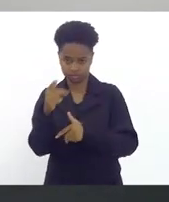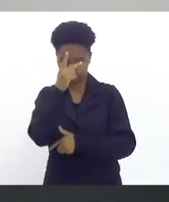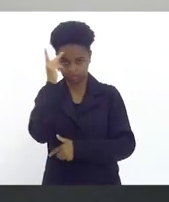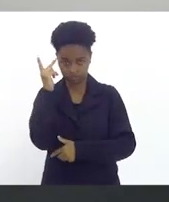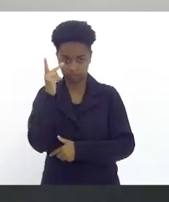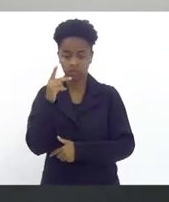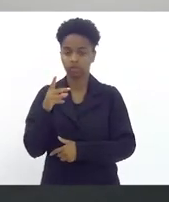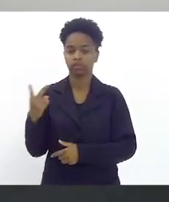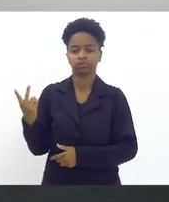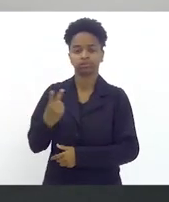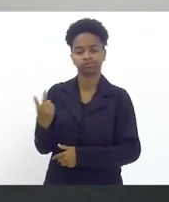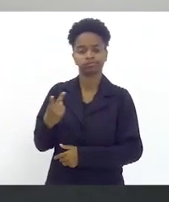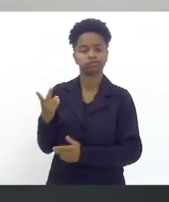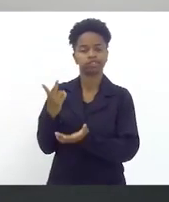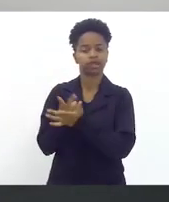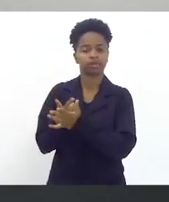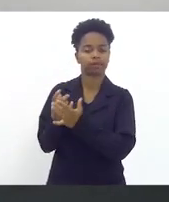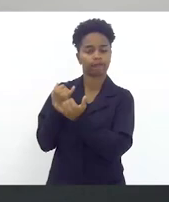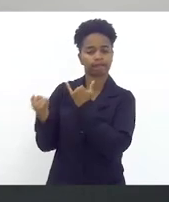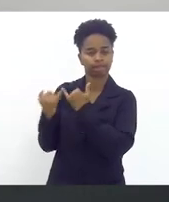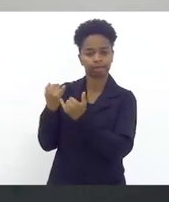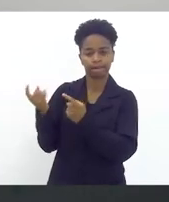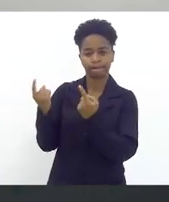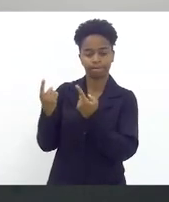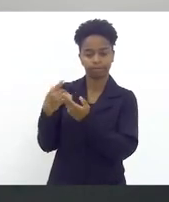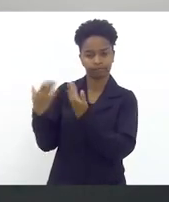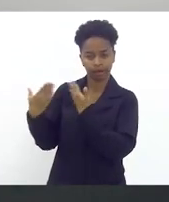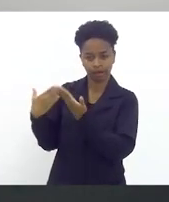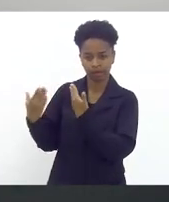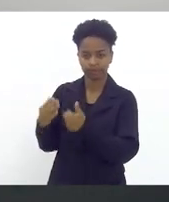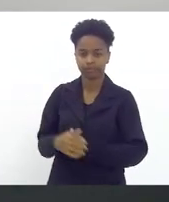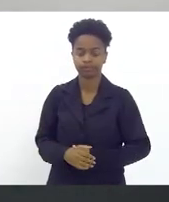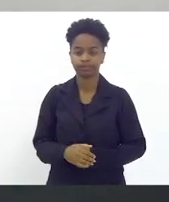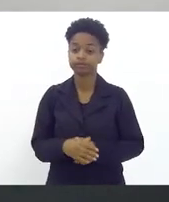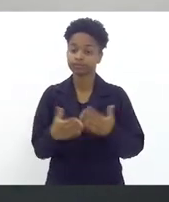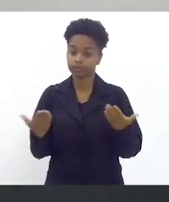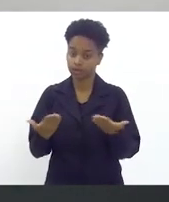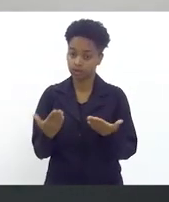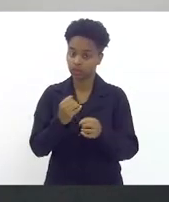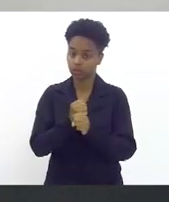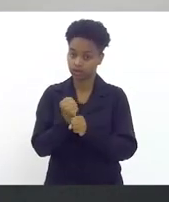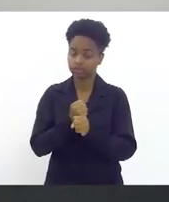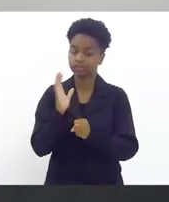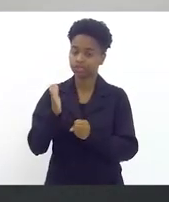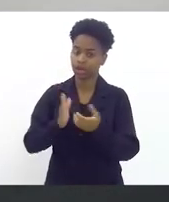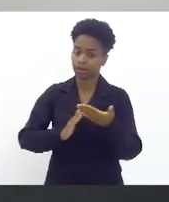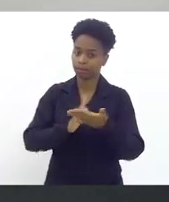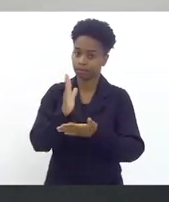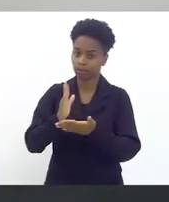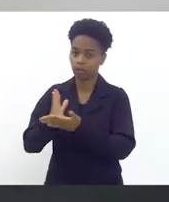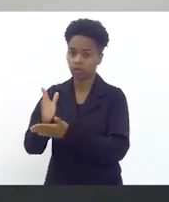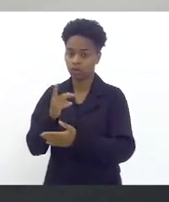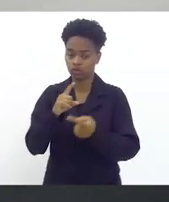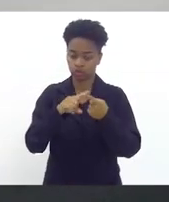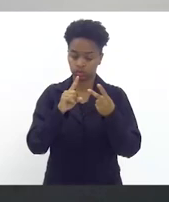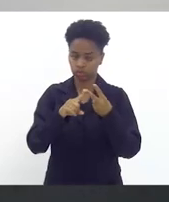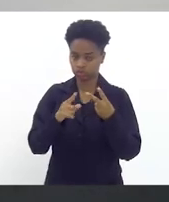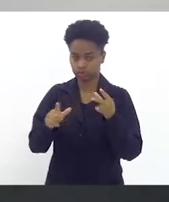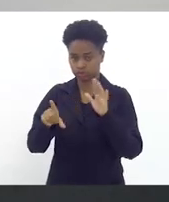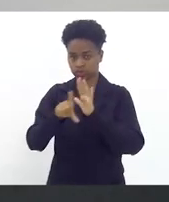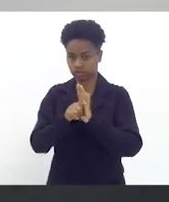um ajuste fino com ele né esse ano já foram sancionadas duas leis nossas